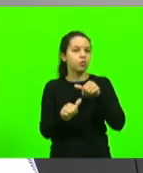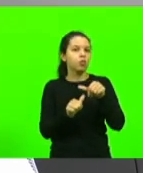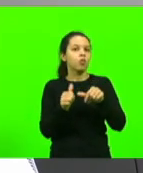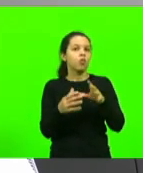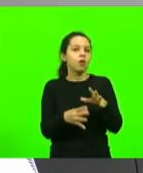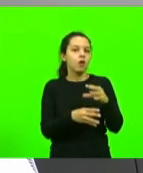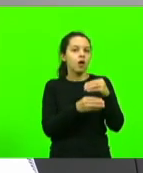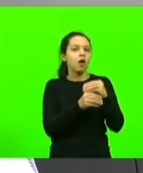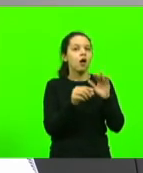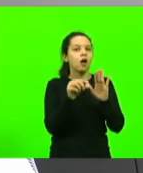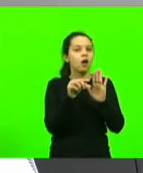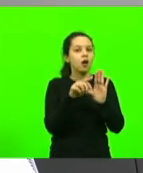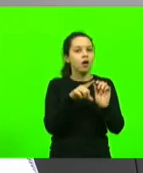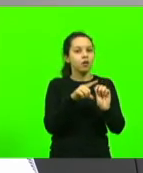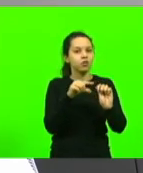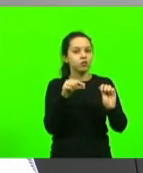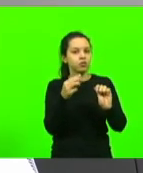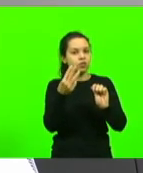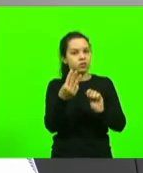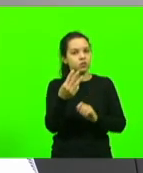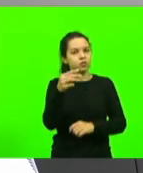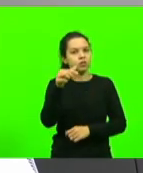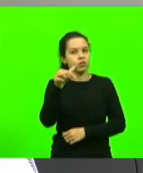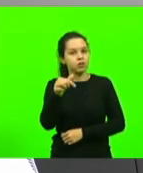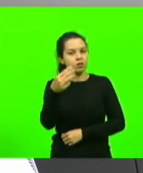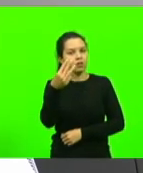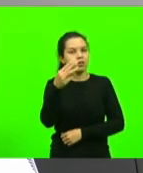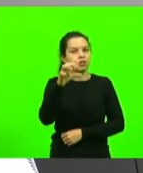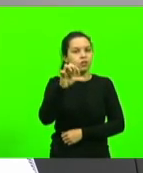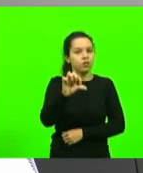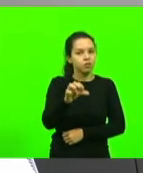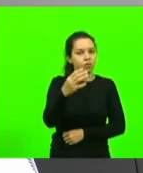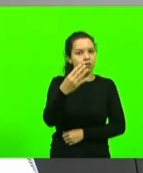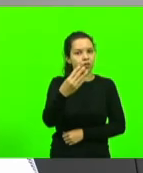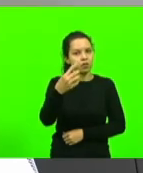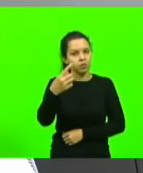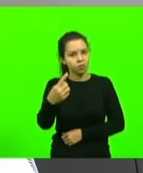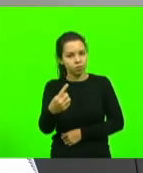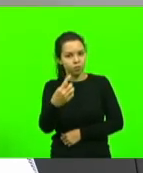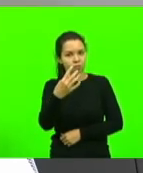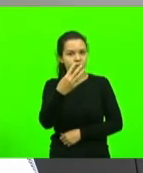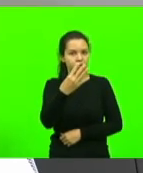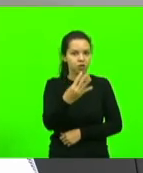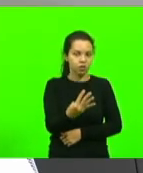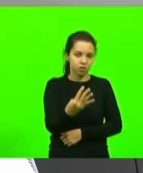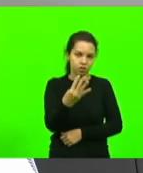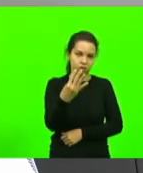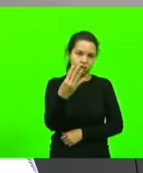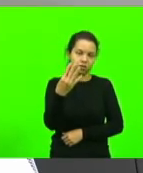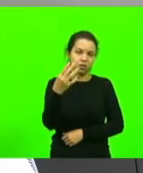artigos 37 39 41 42 48